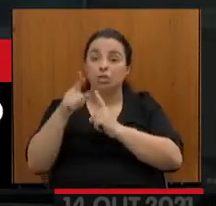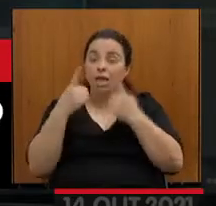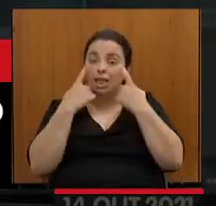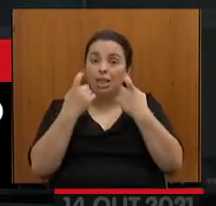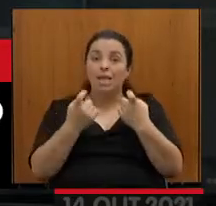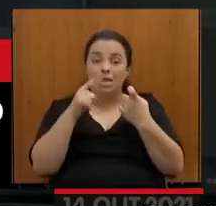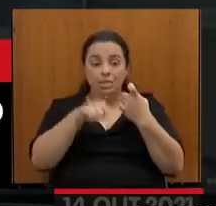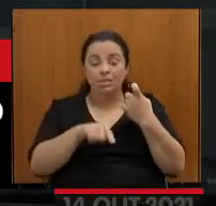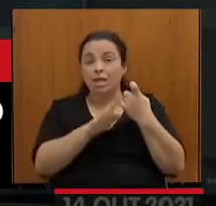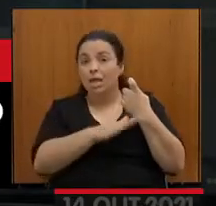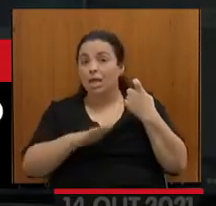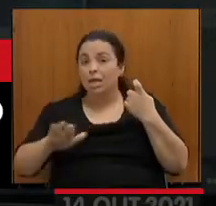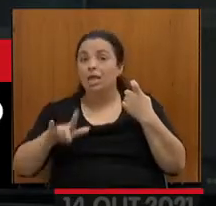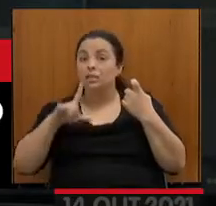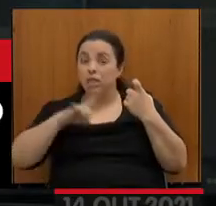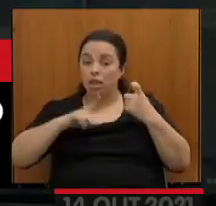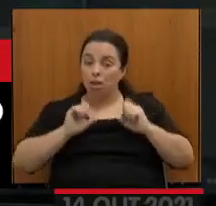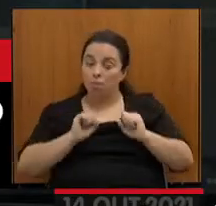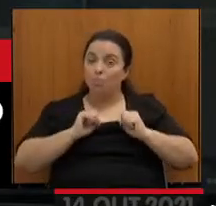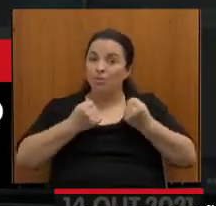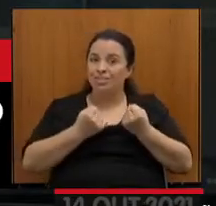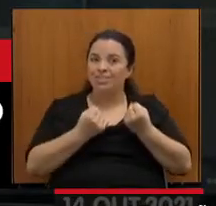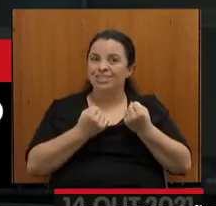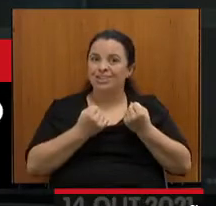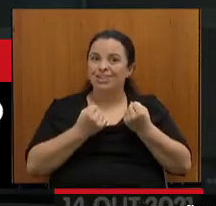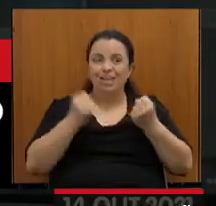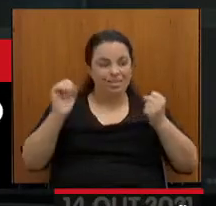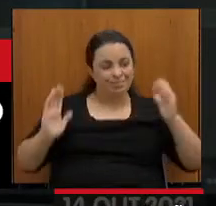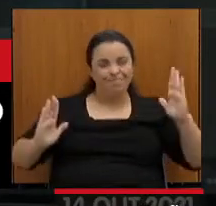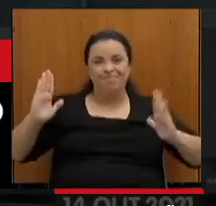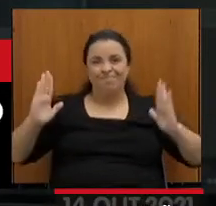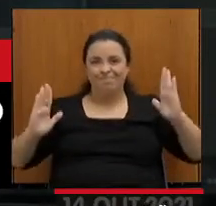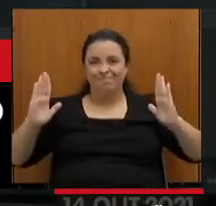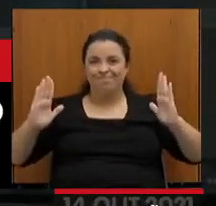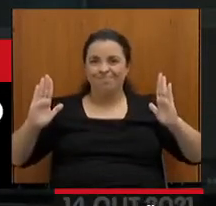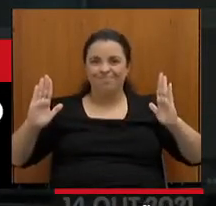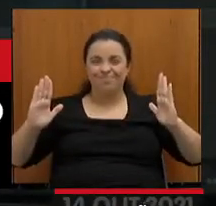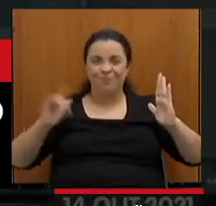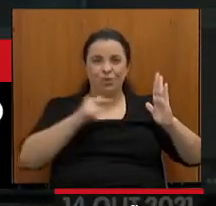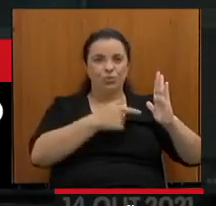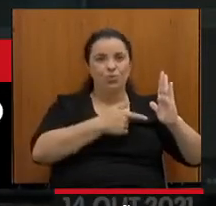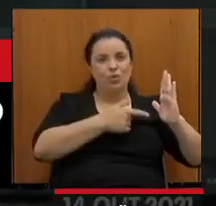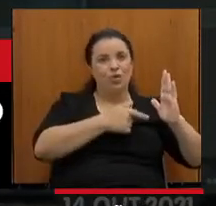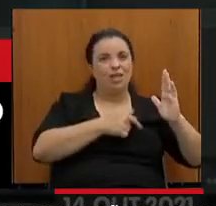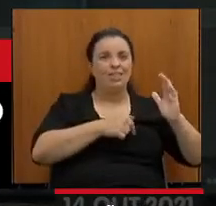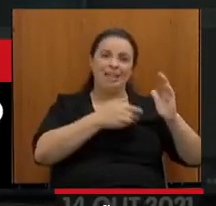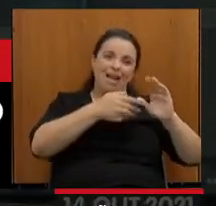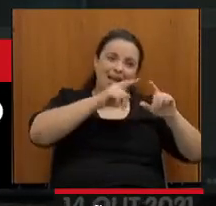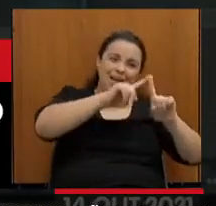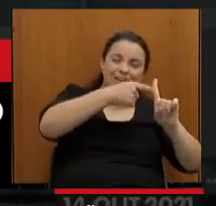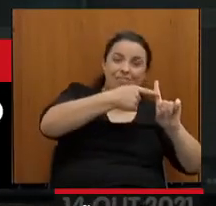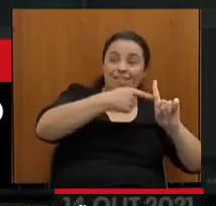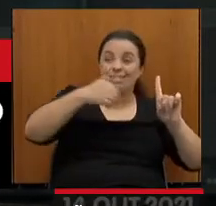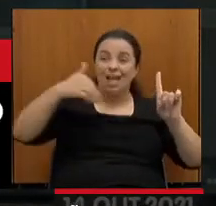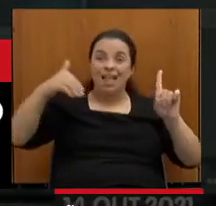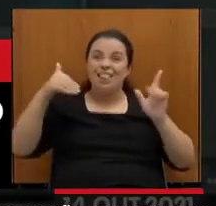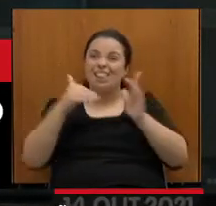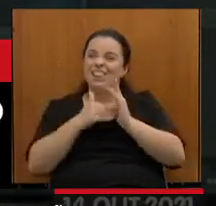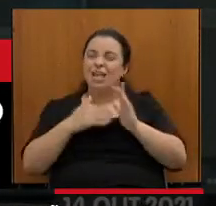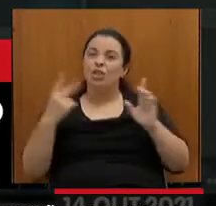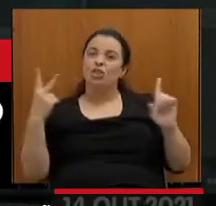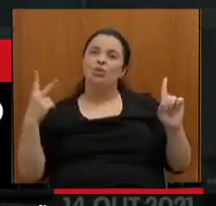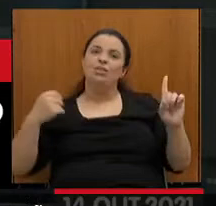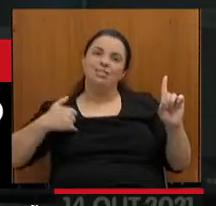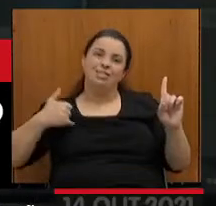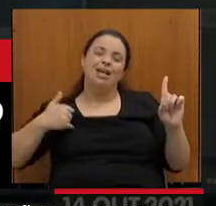protegida nesses primeiros 1.000 dias de vida. Então, o Ministério Público esteve lá com os índios machacalis na região